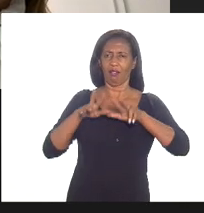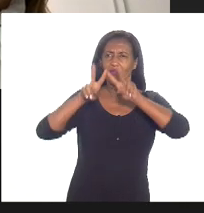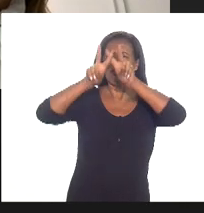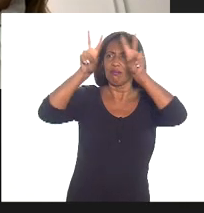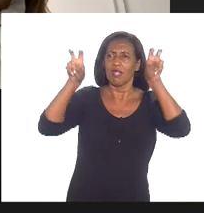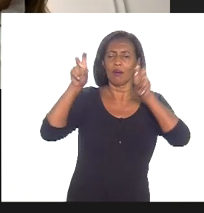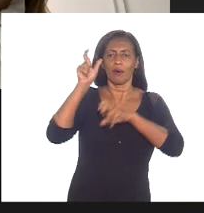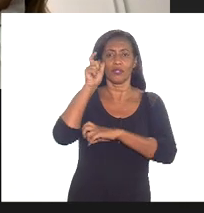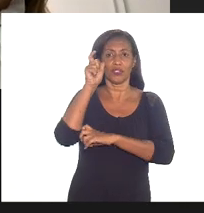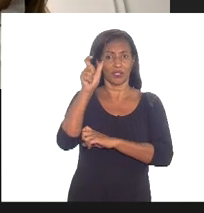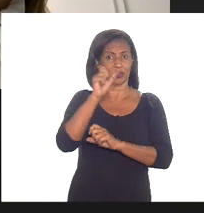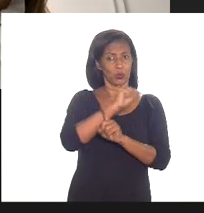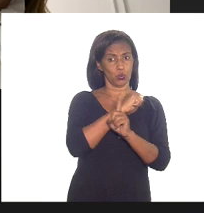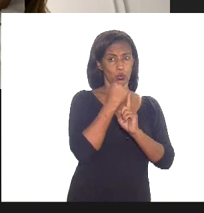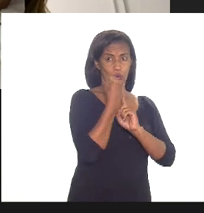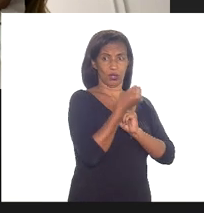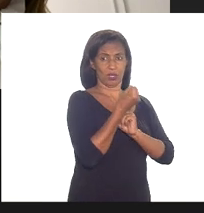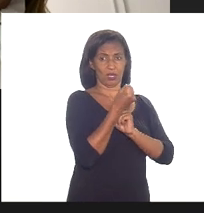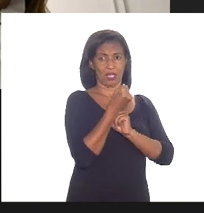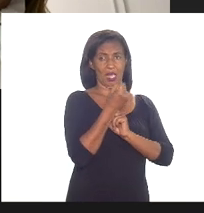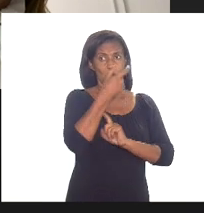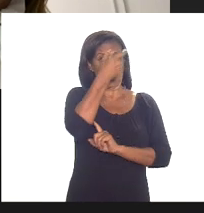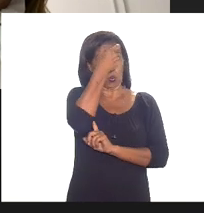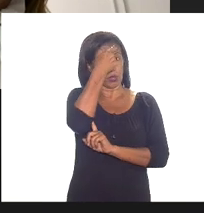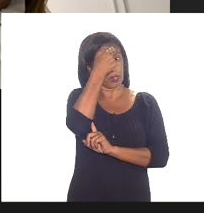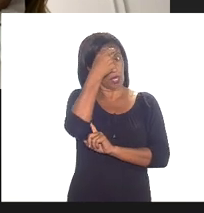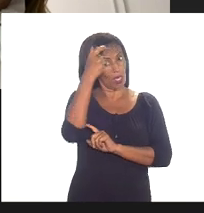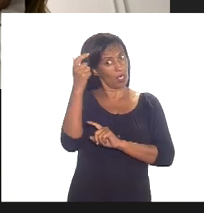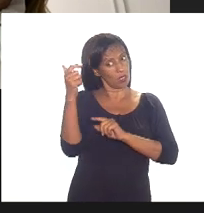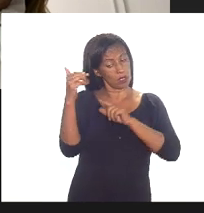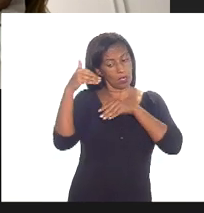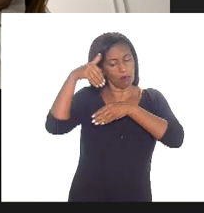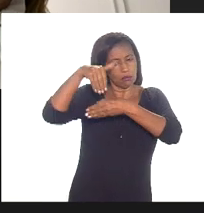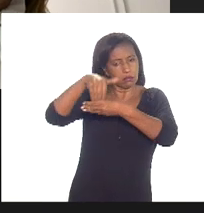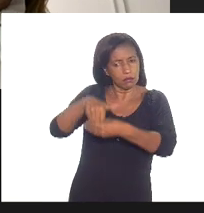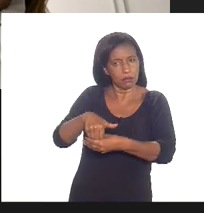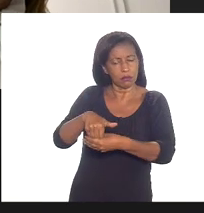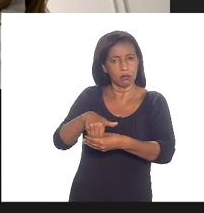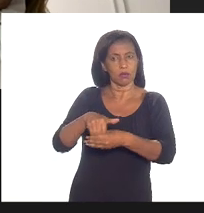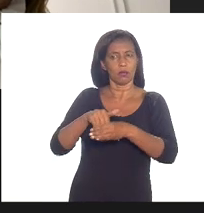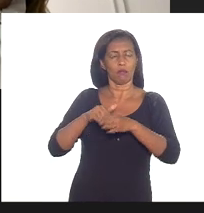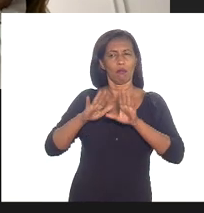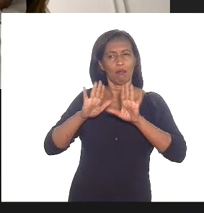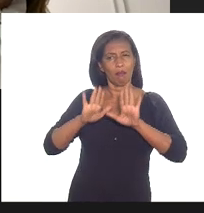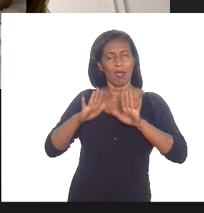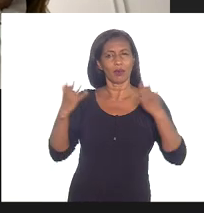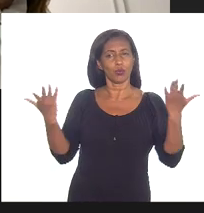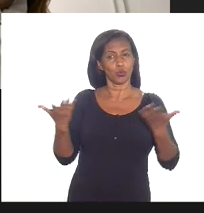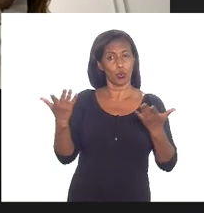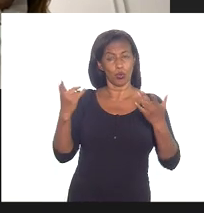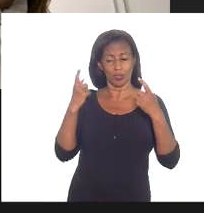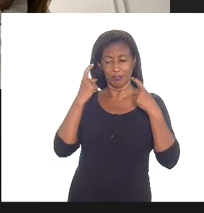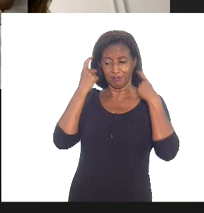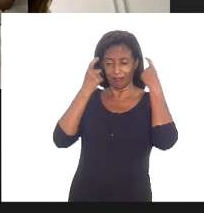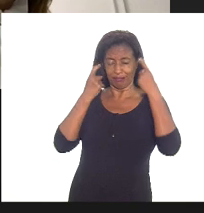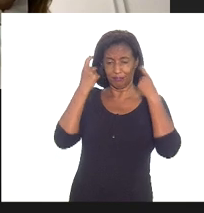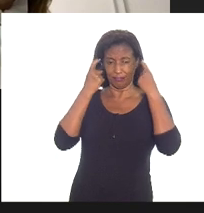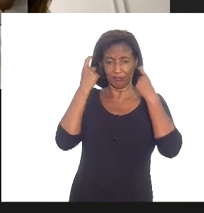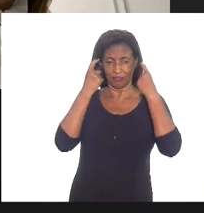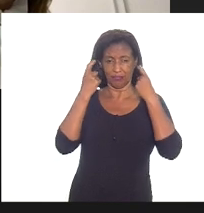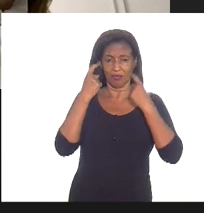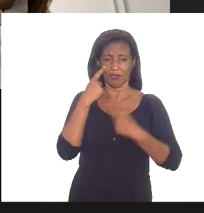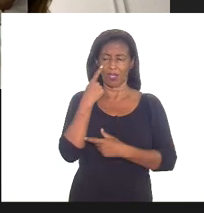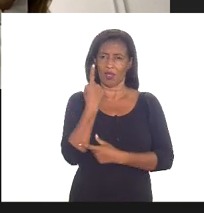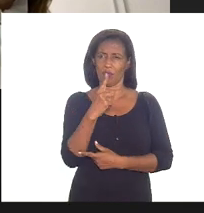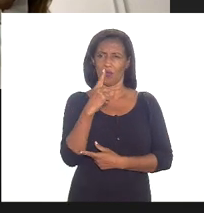da sociedade, votar de acordo com a nossa consciência. Mas a minha preocupação hoje, deputada Marta, foi porque eu vi que o deputado André Cilena,